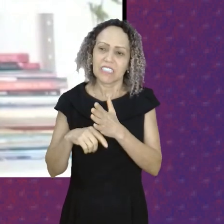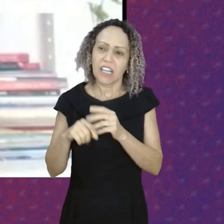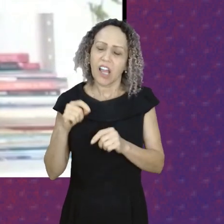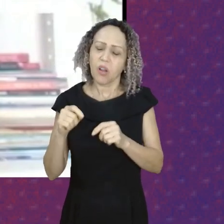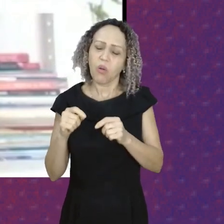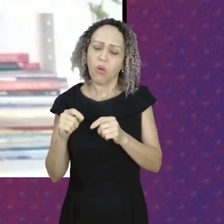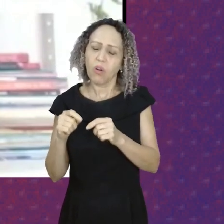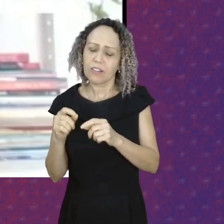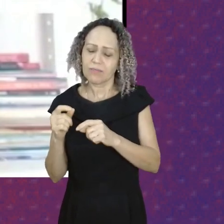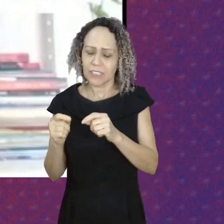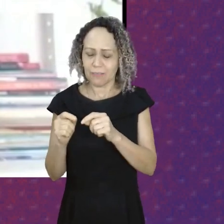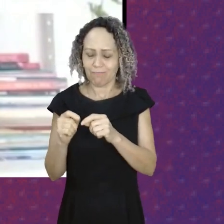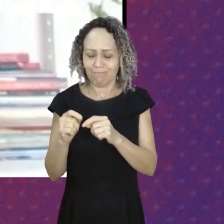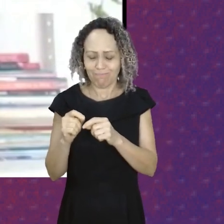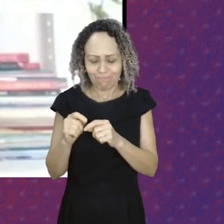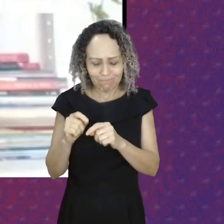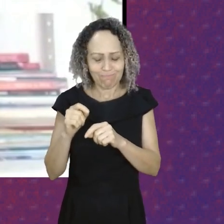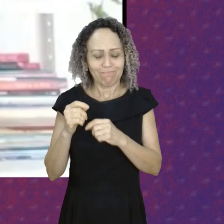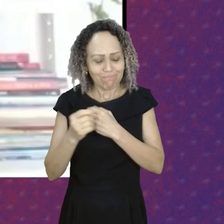cortes orçamentários,